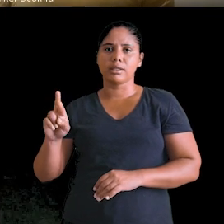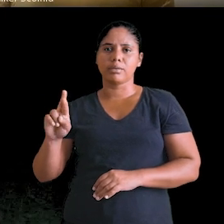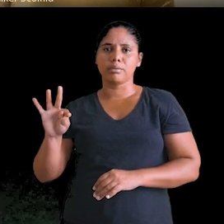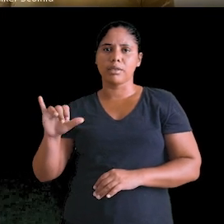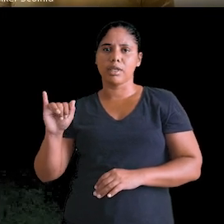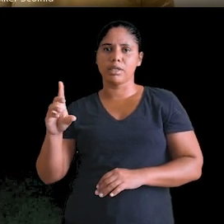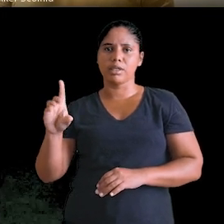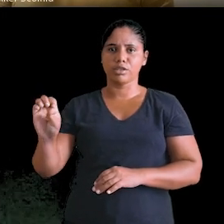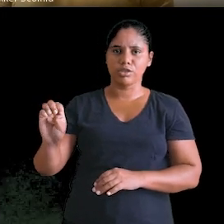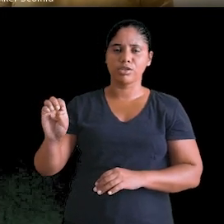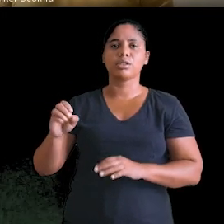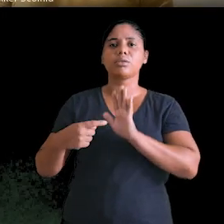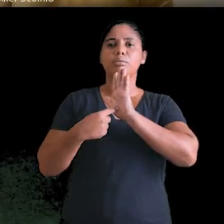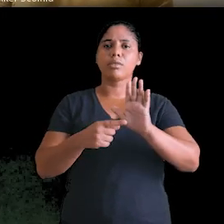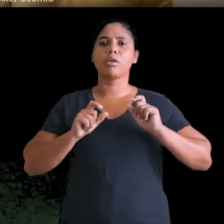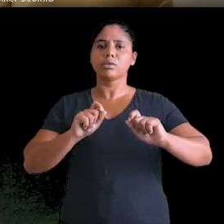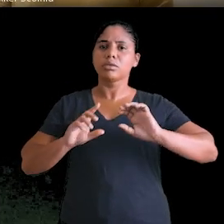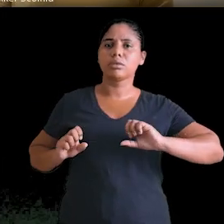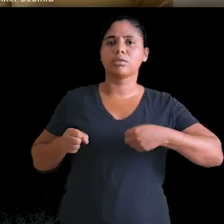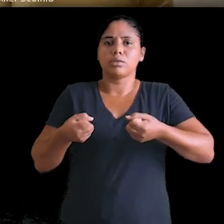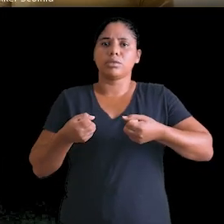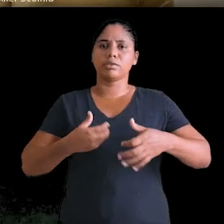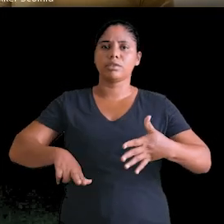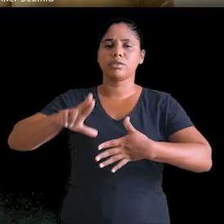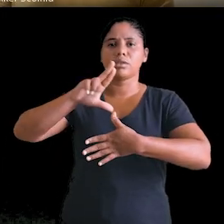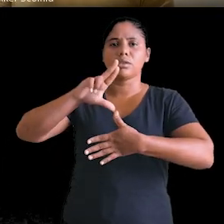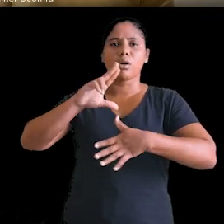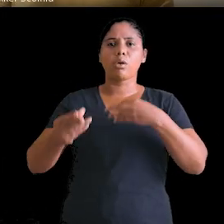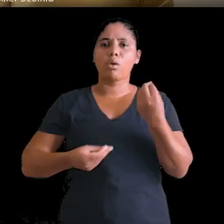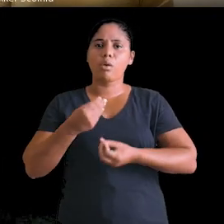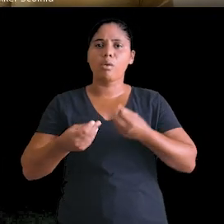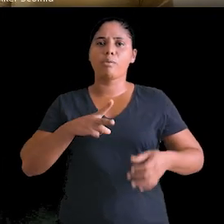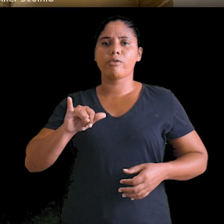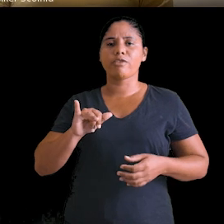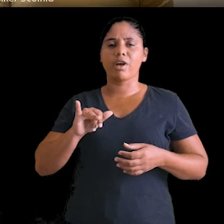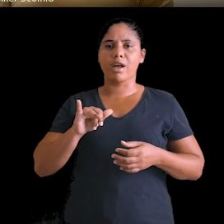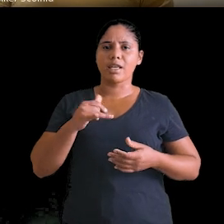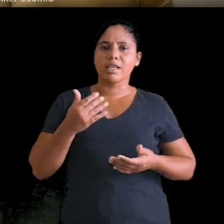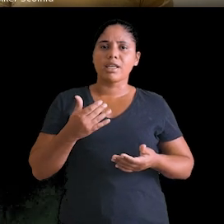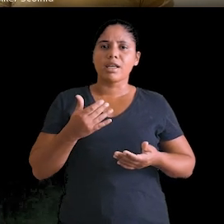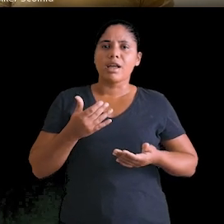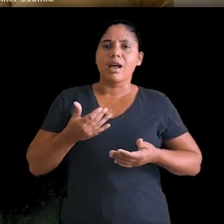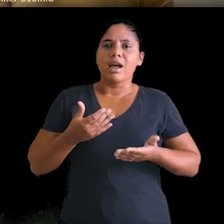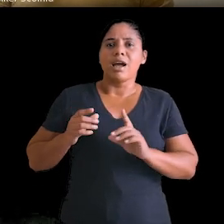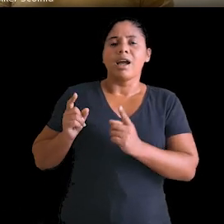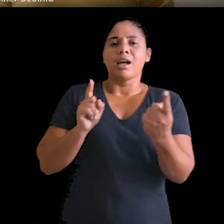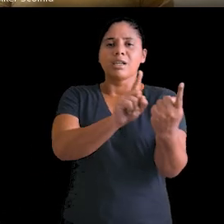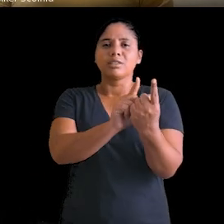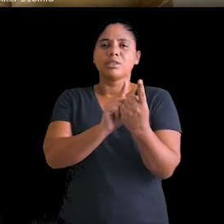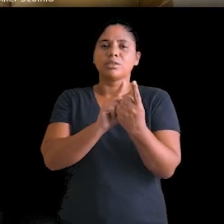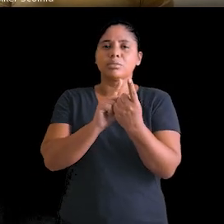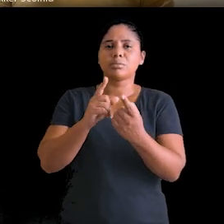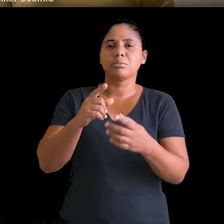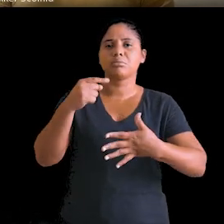pelos esforços em relação à promoção da saúde, prevenção e tratamento de agravos, proteção e redução de vulnerabilidade e de risco,